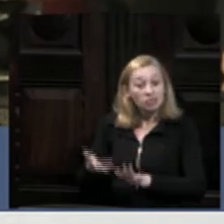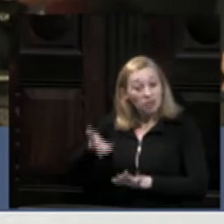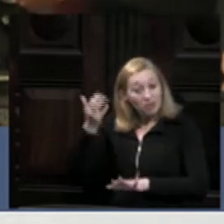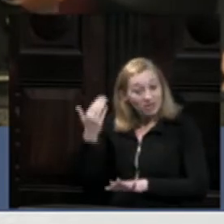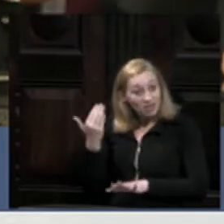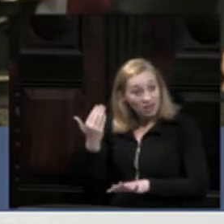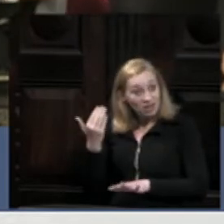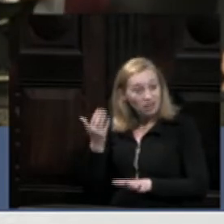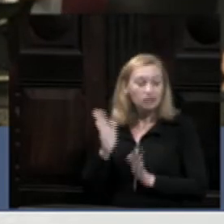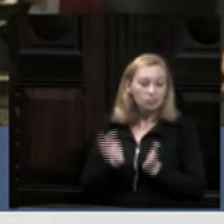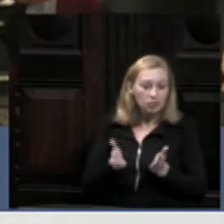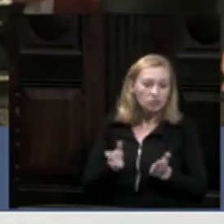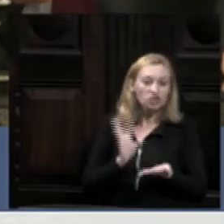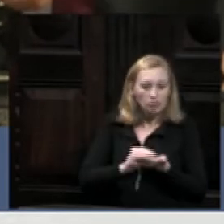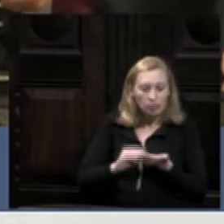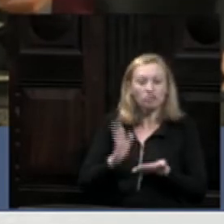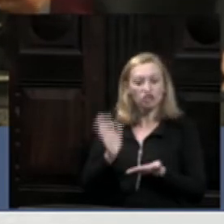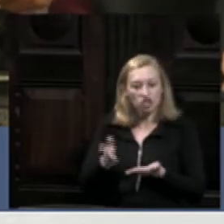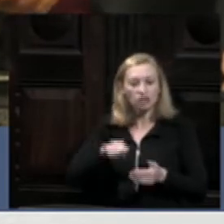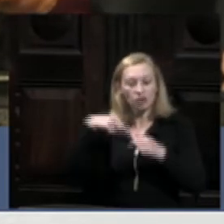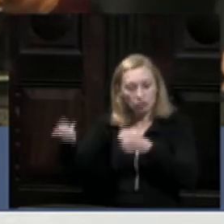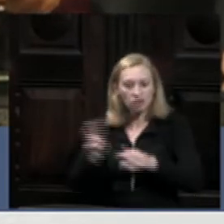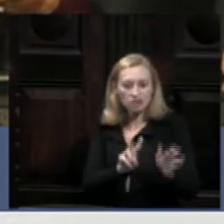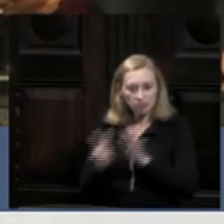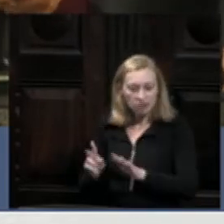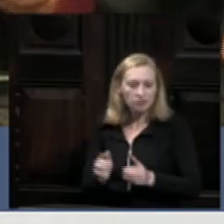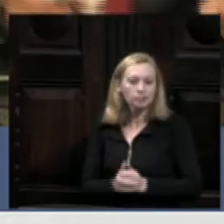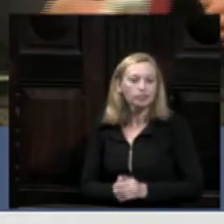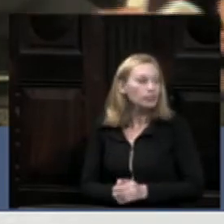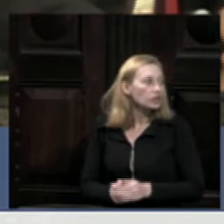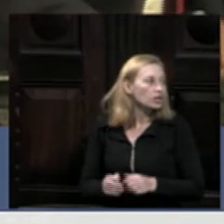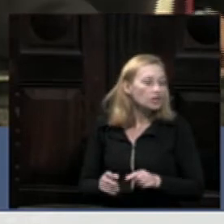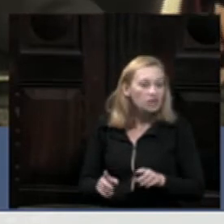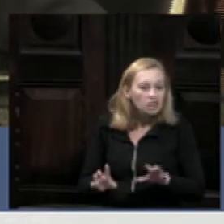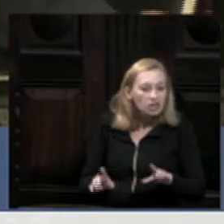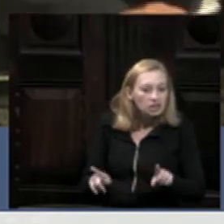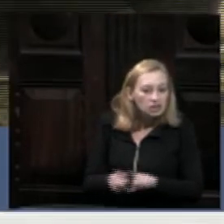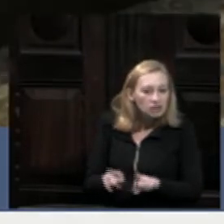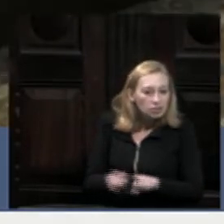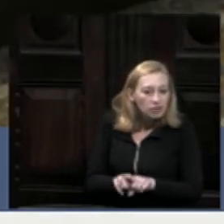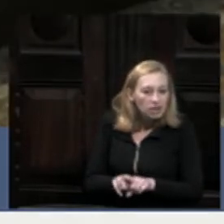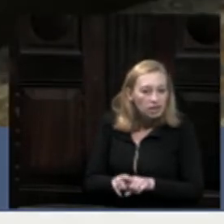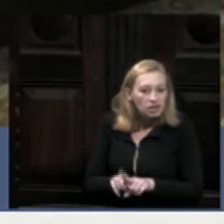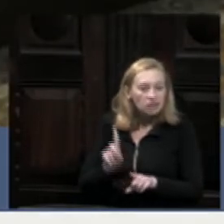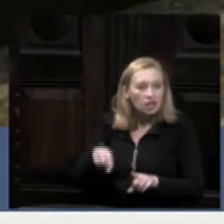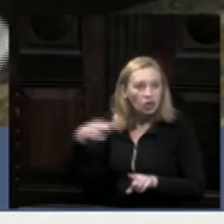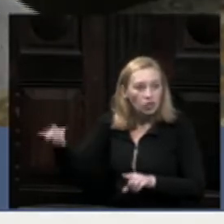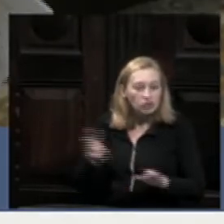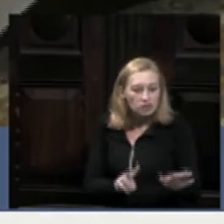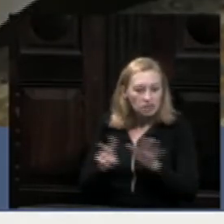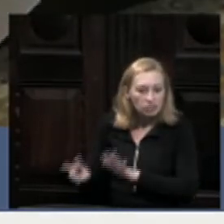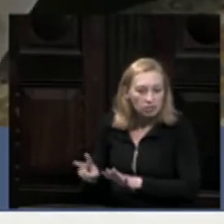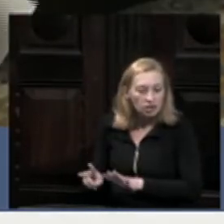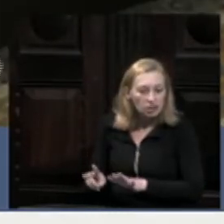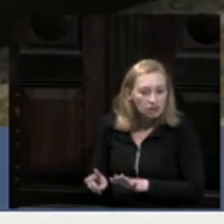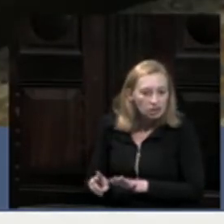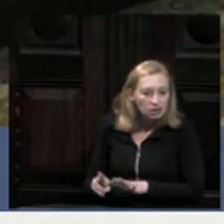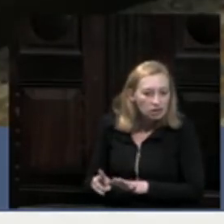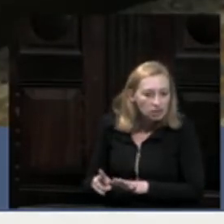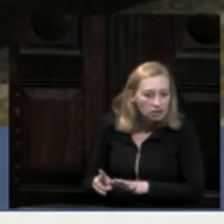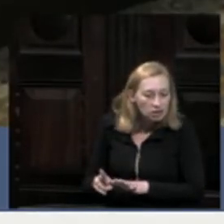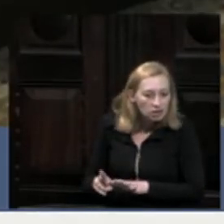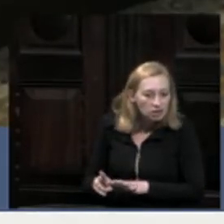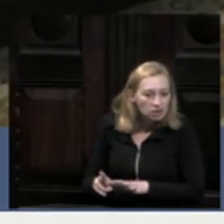possivelmente esteja na pauta da próxima. Tá bom, tá bom. Vou me e também já, pedir, já. Sem ser para essa semana ou outra, aquele da Tiririca, que